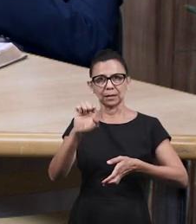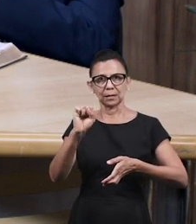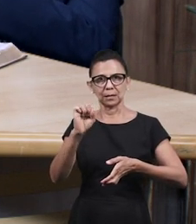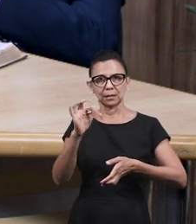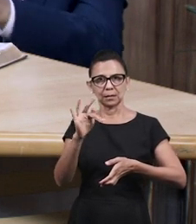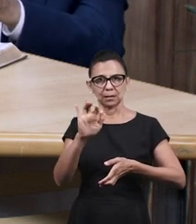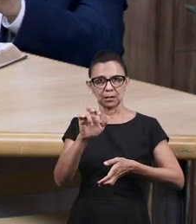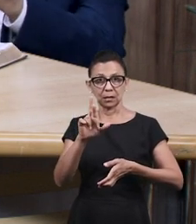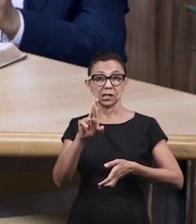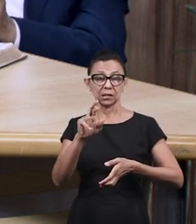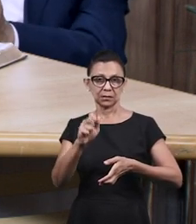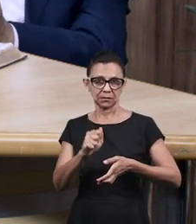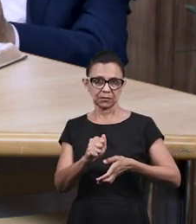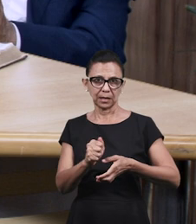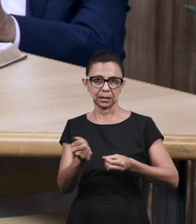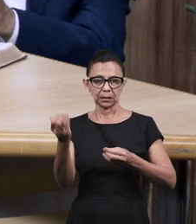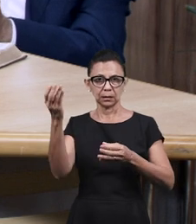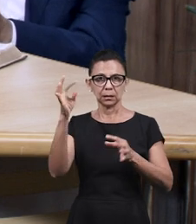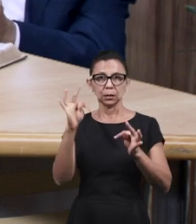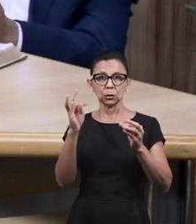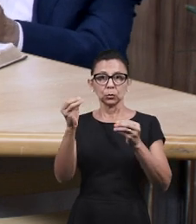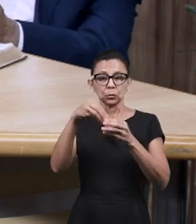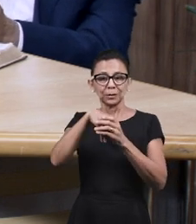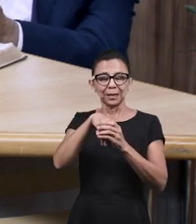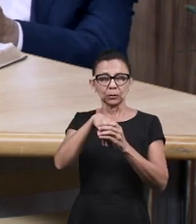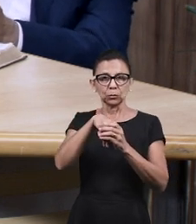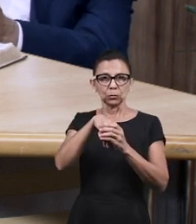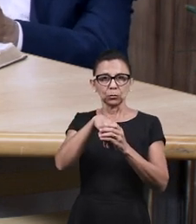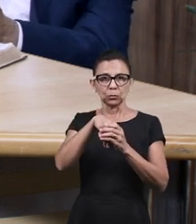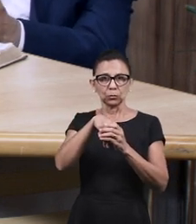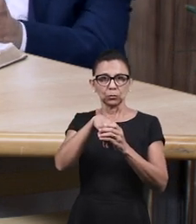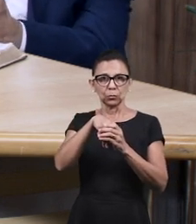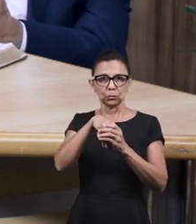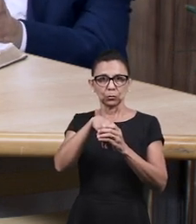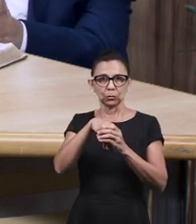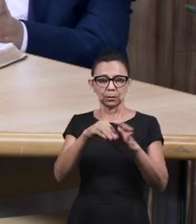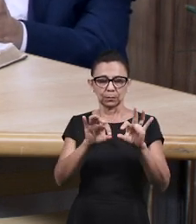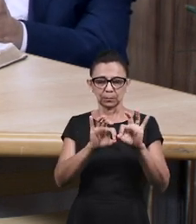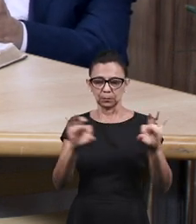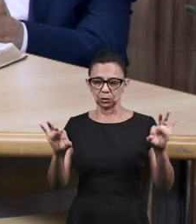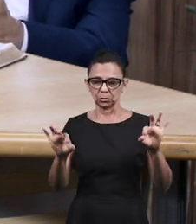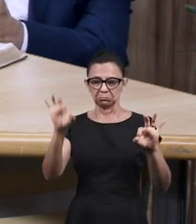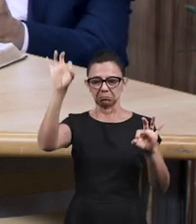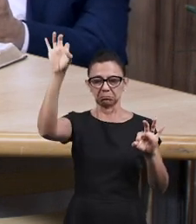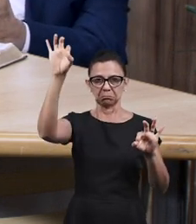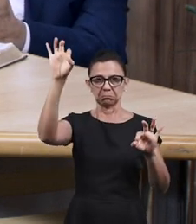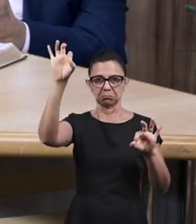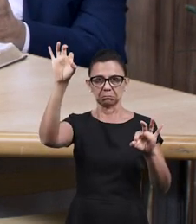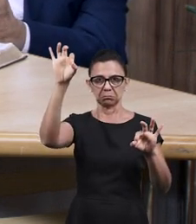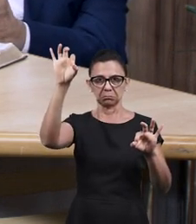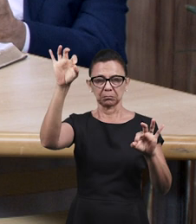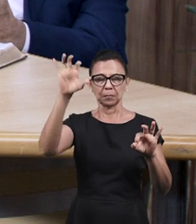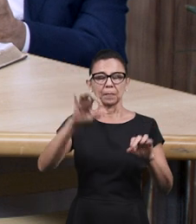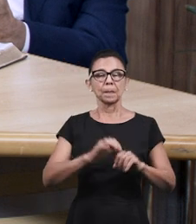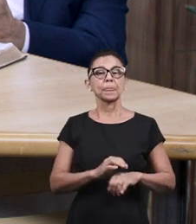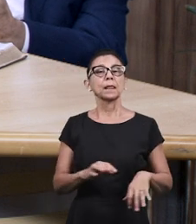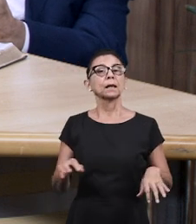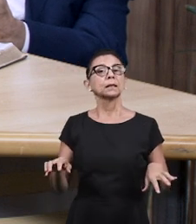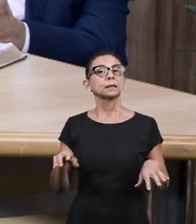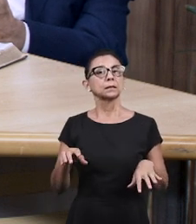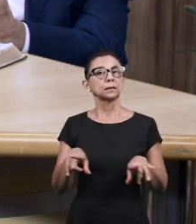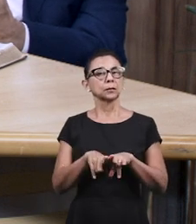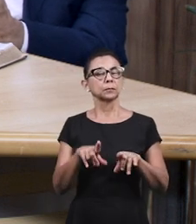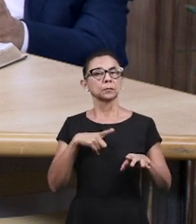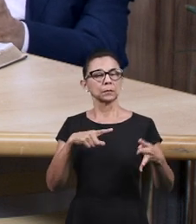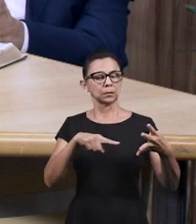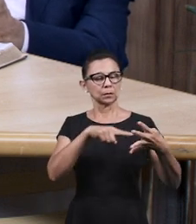tudo existe dentro dessas 3 medidas. Existe ainda a quarta medida, que é uma